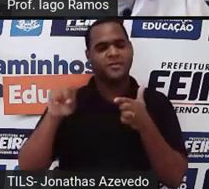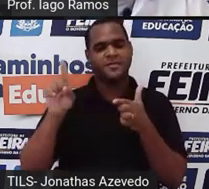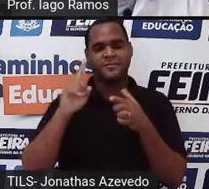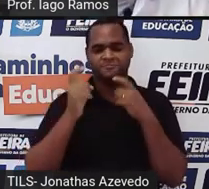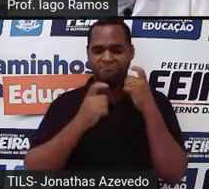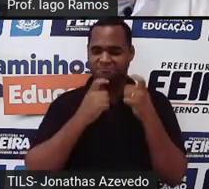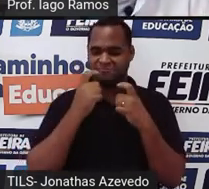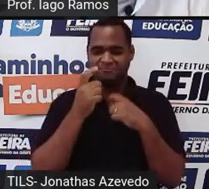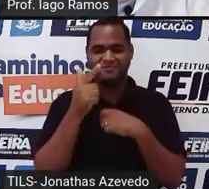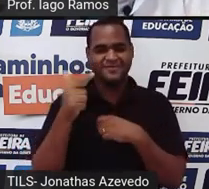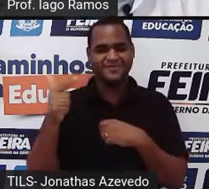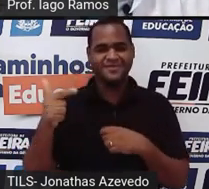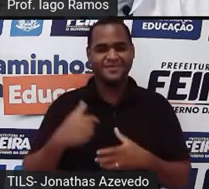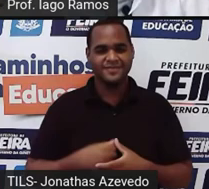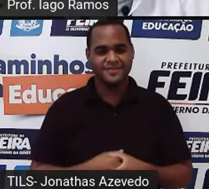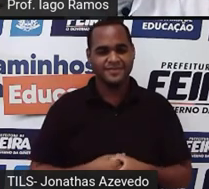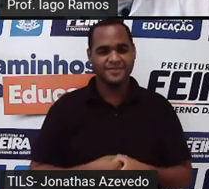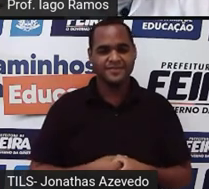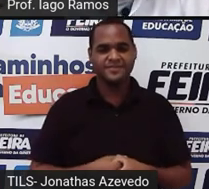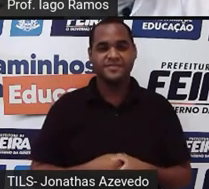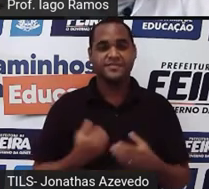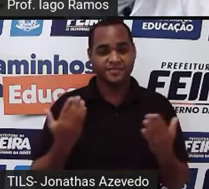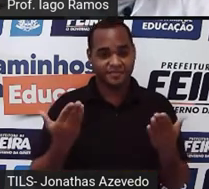certo? E aqui agora, ó,